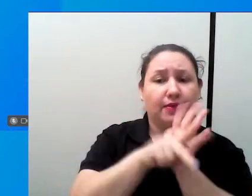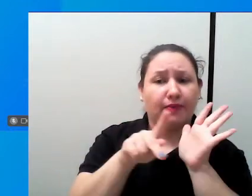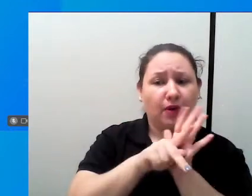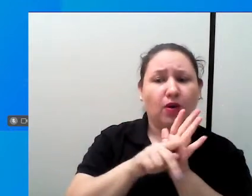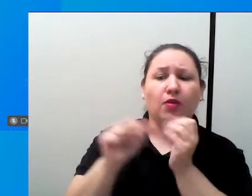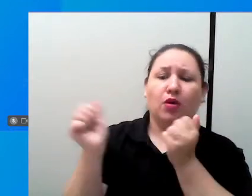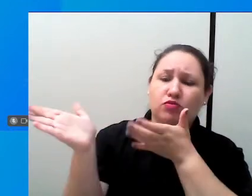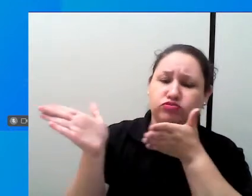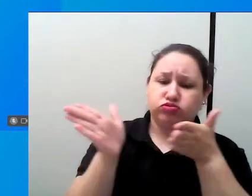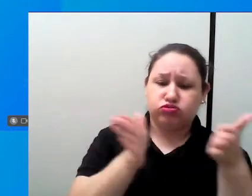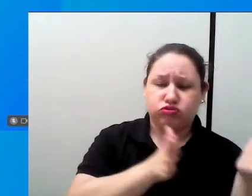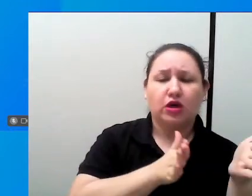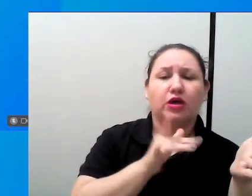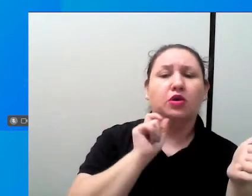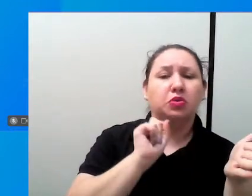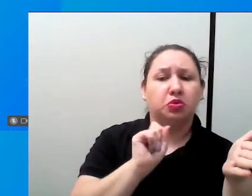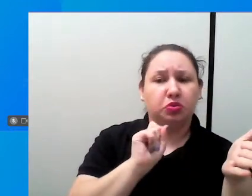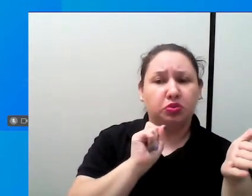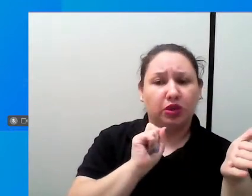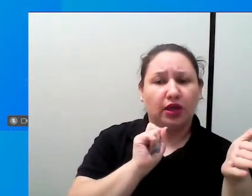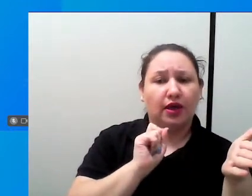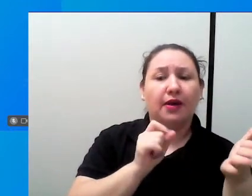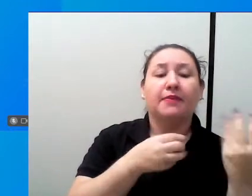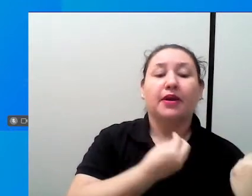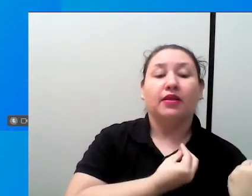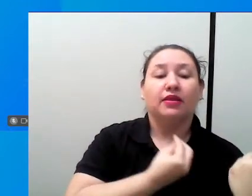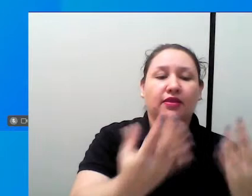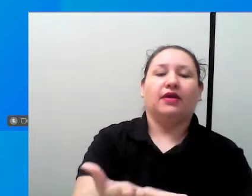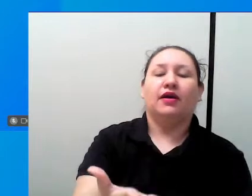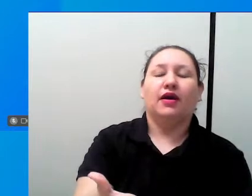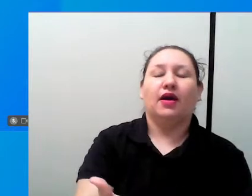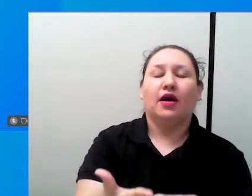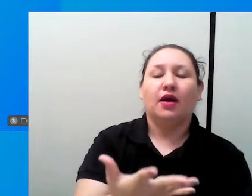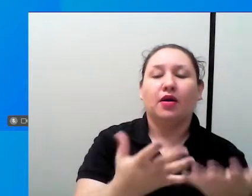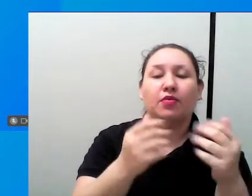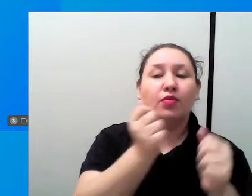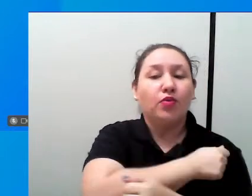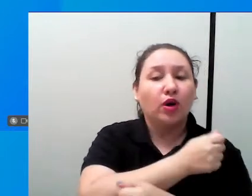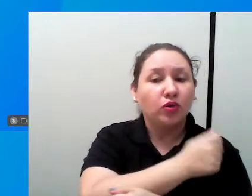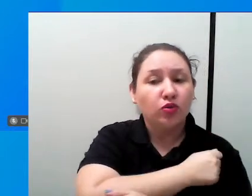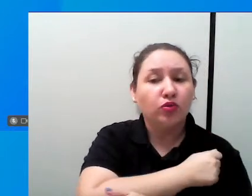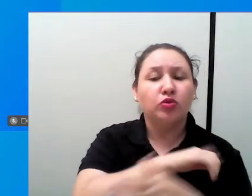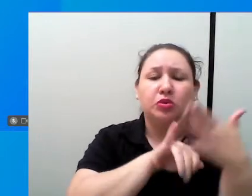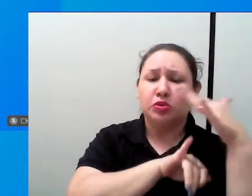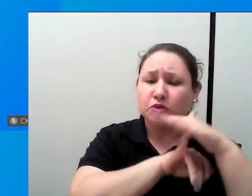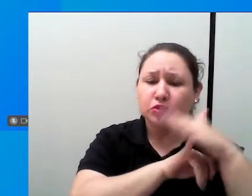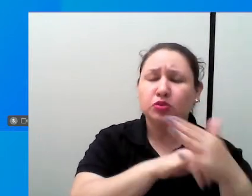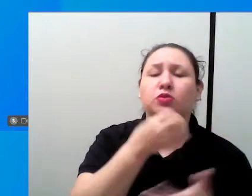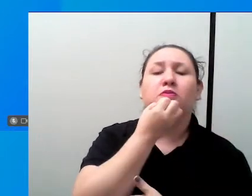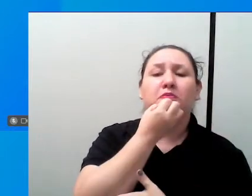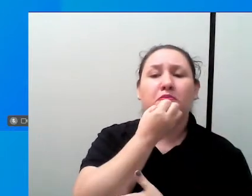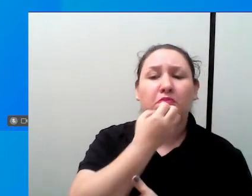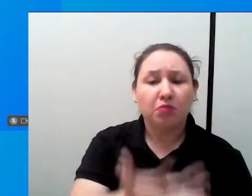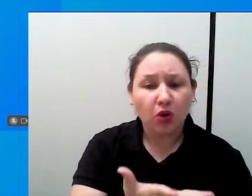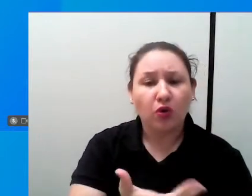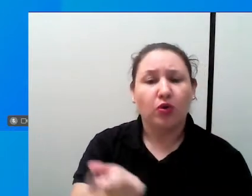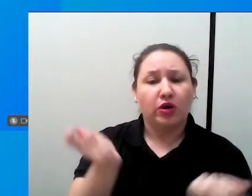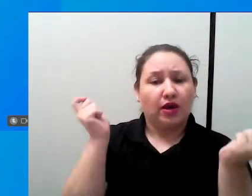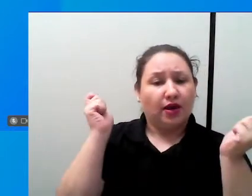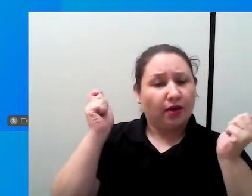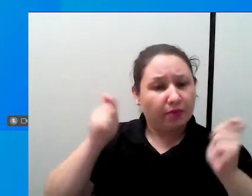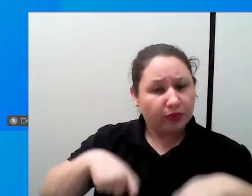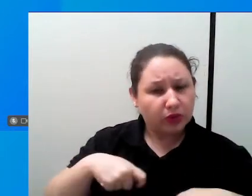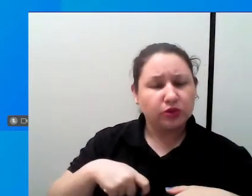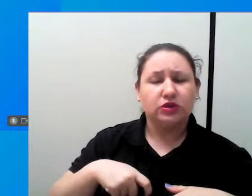formativo para os nossos estudantes. Um processo que verdadeiramente possibilite cada vez mais